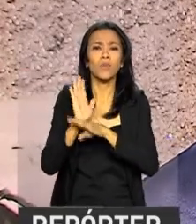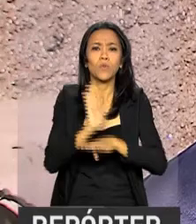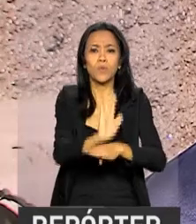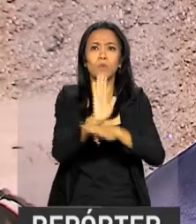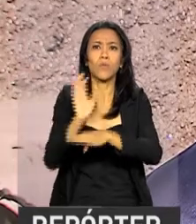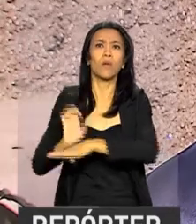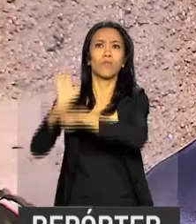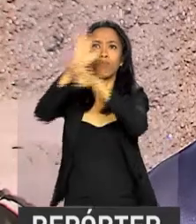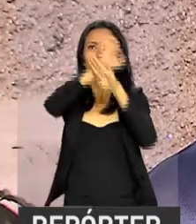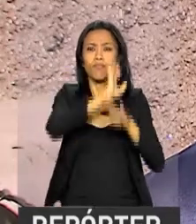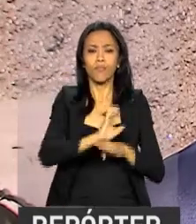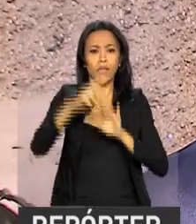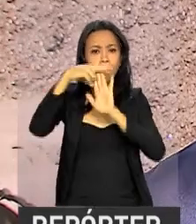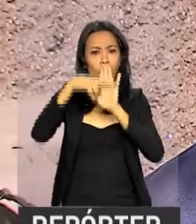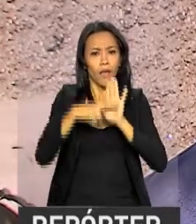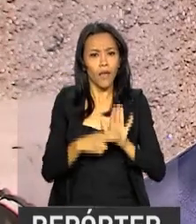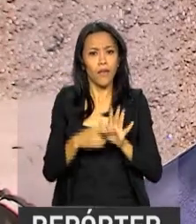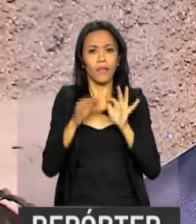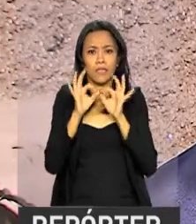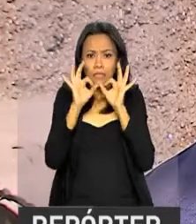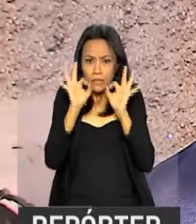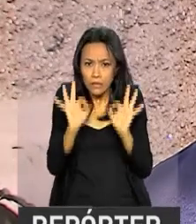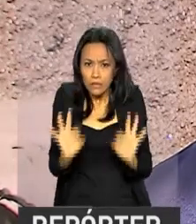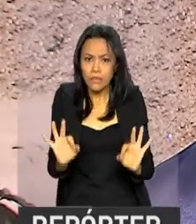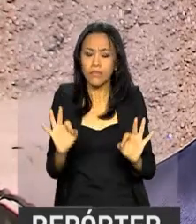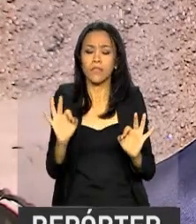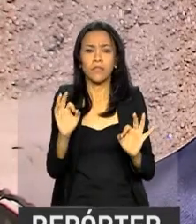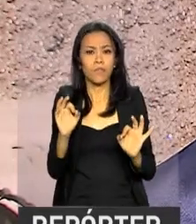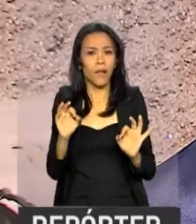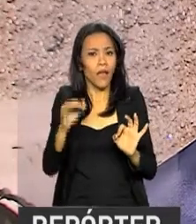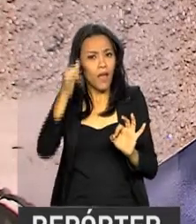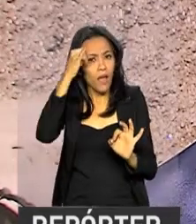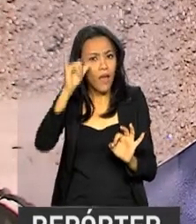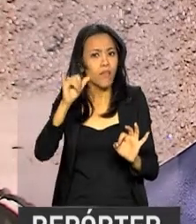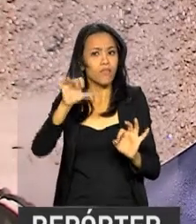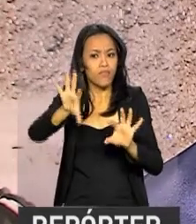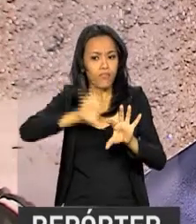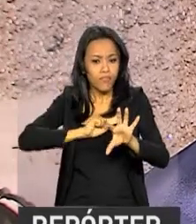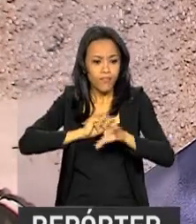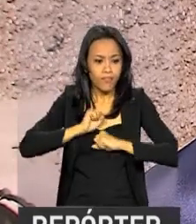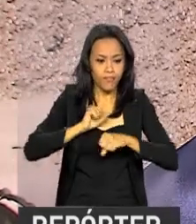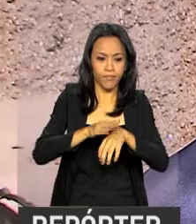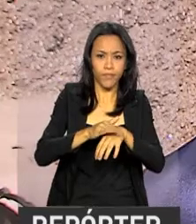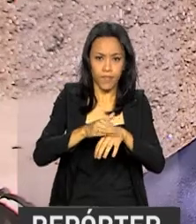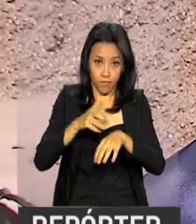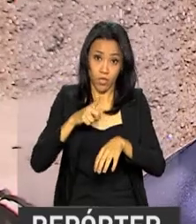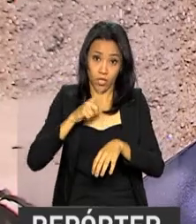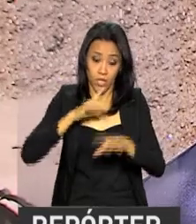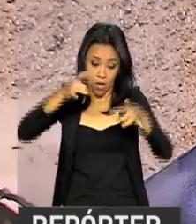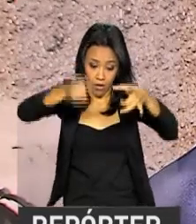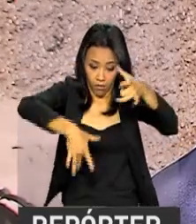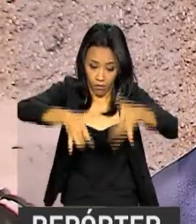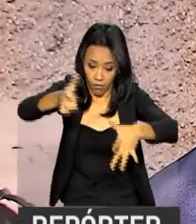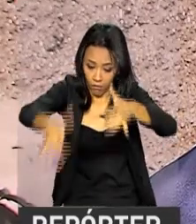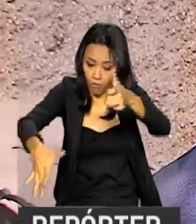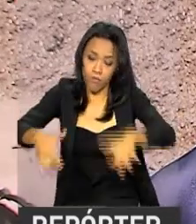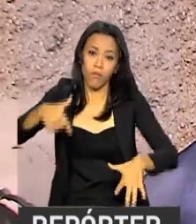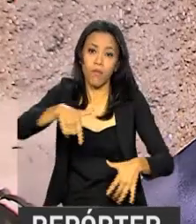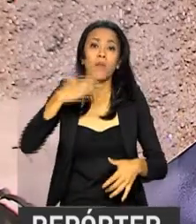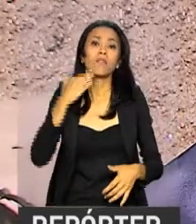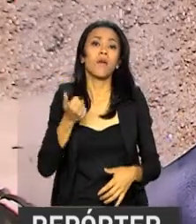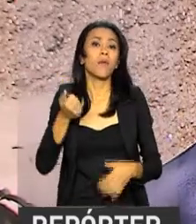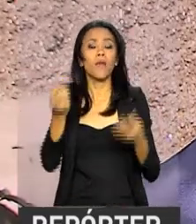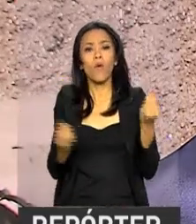instituir parâmetros mínimos para metrôs máximo de contato antes a a existir em um composto orgânico trazendo segurança de uso